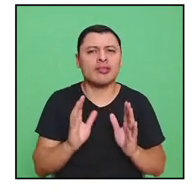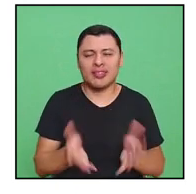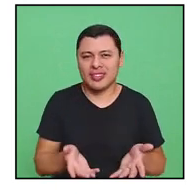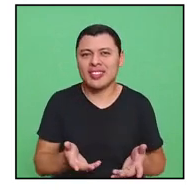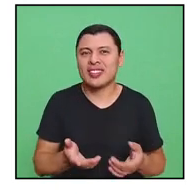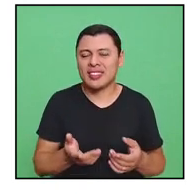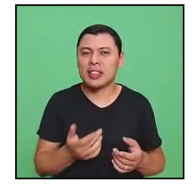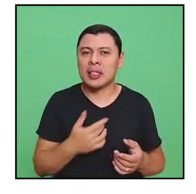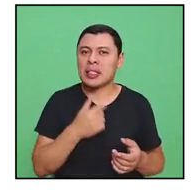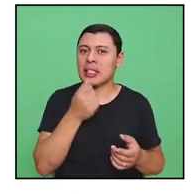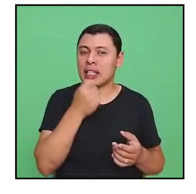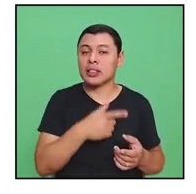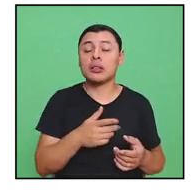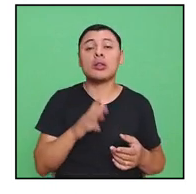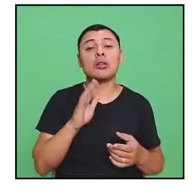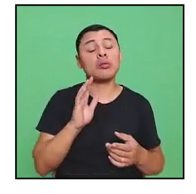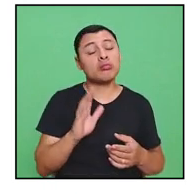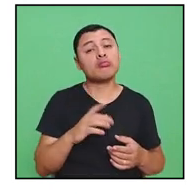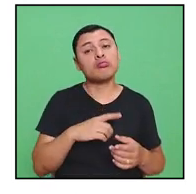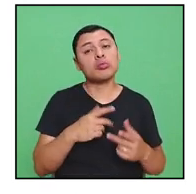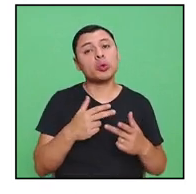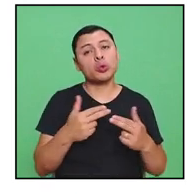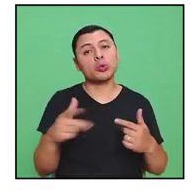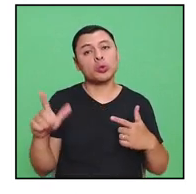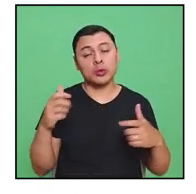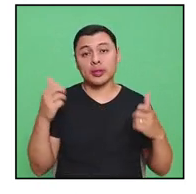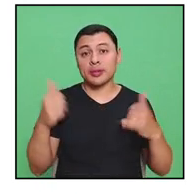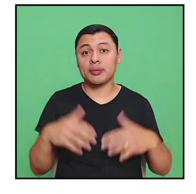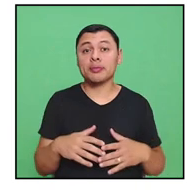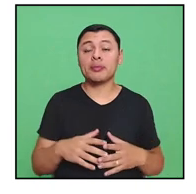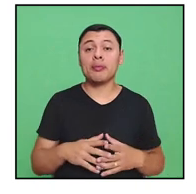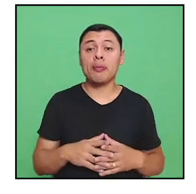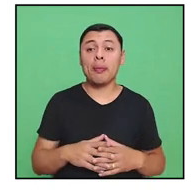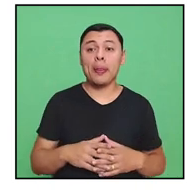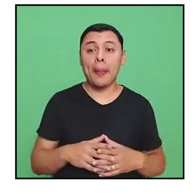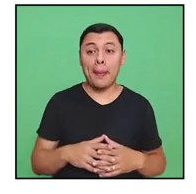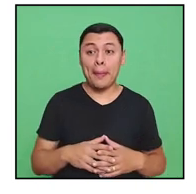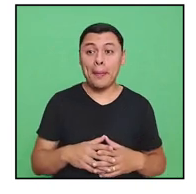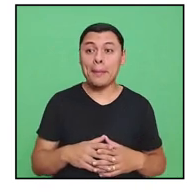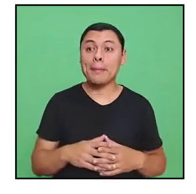são algumas coisas. Aí eu vou passar